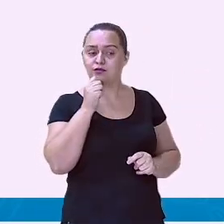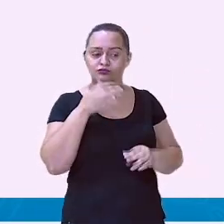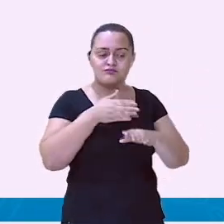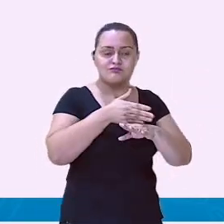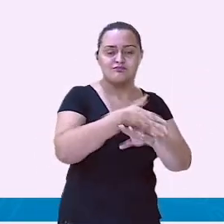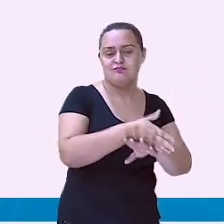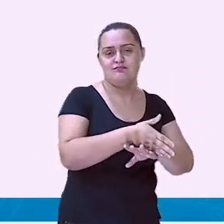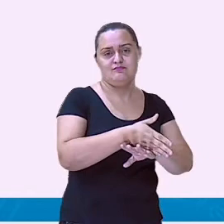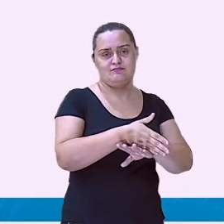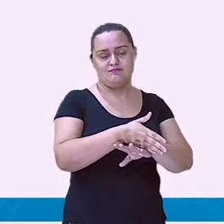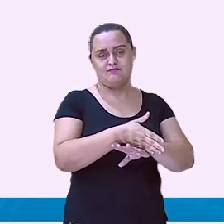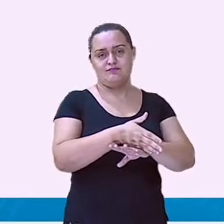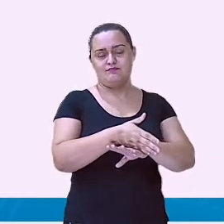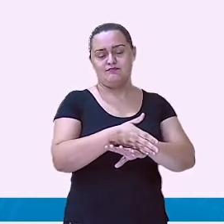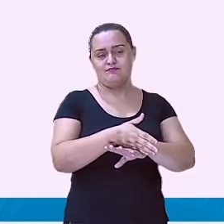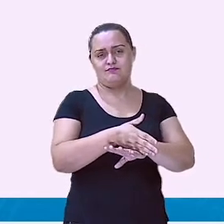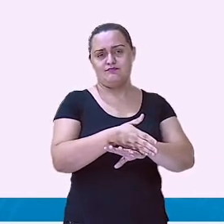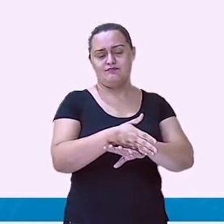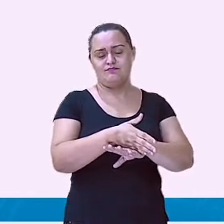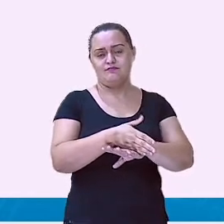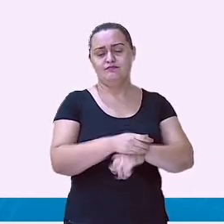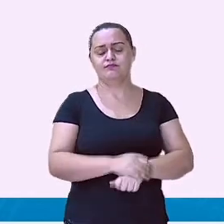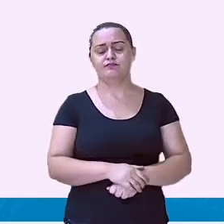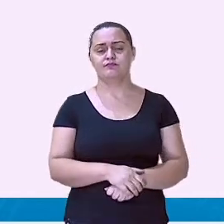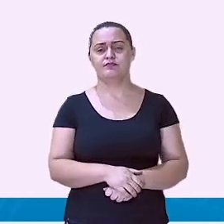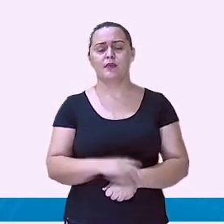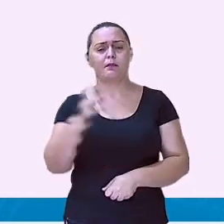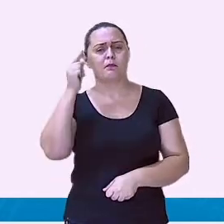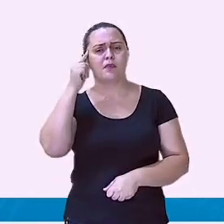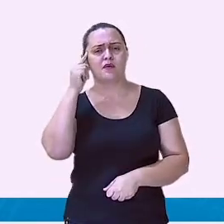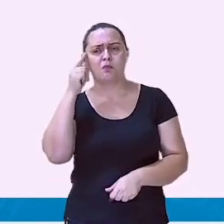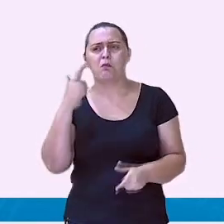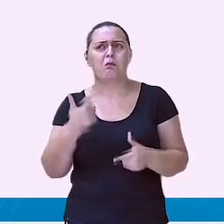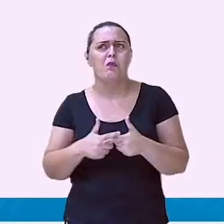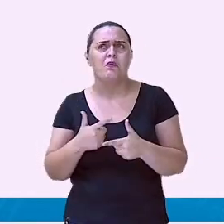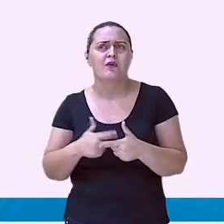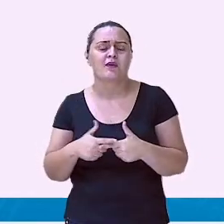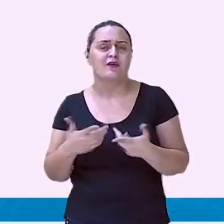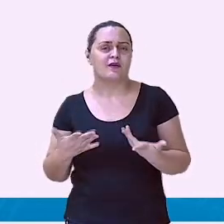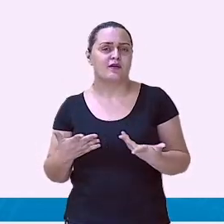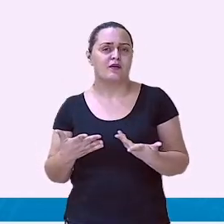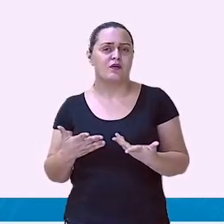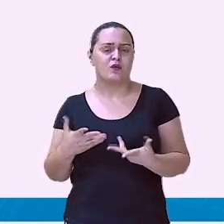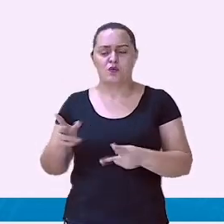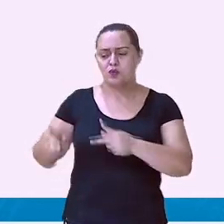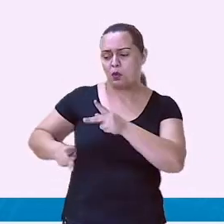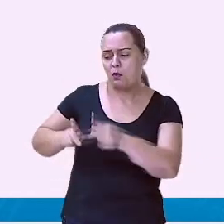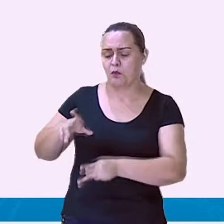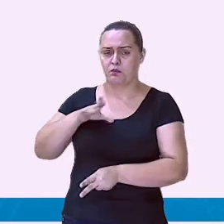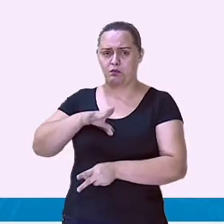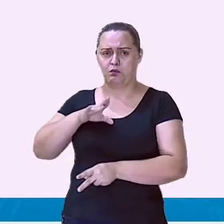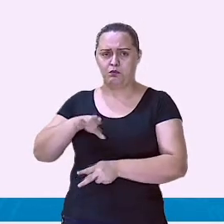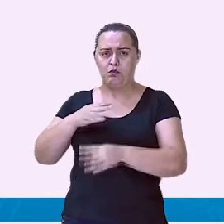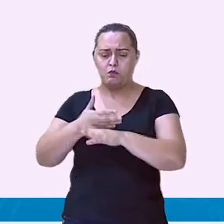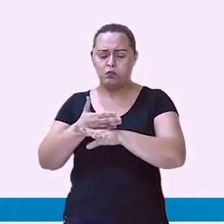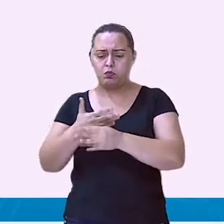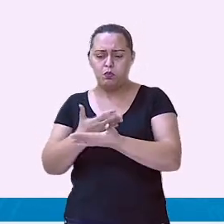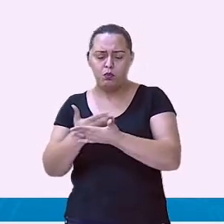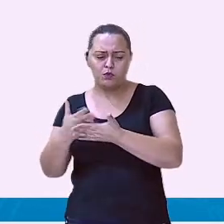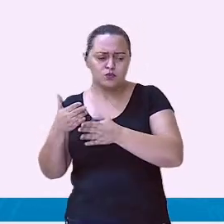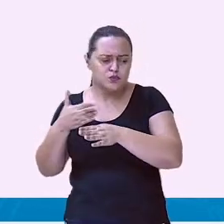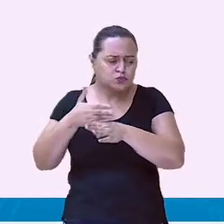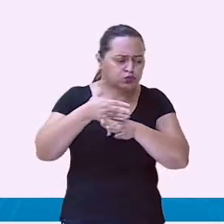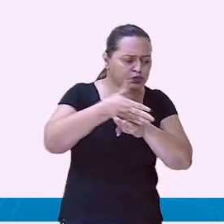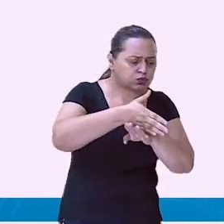E aí, o que levou os portugueses a entrar? A busca por recursos naturais.